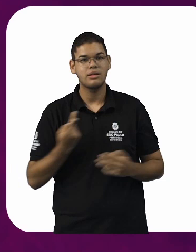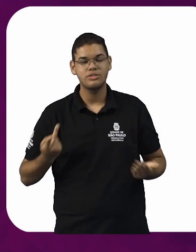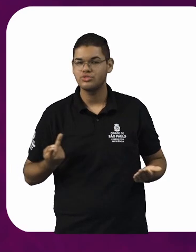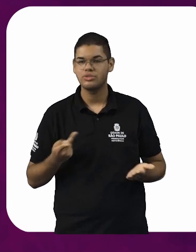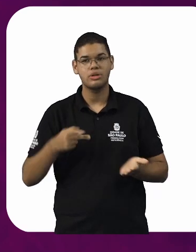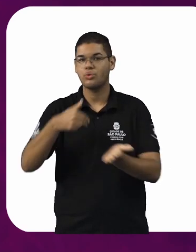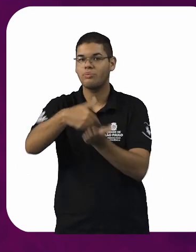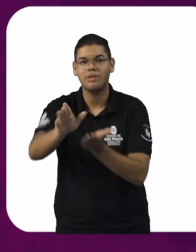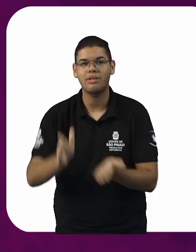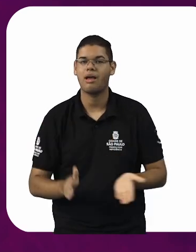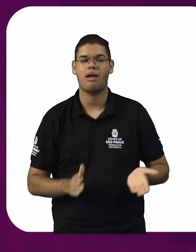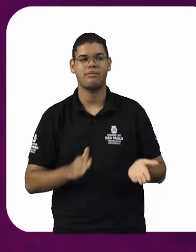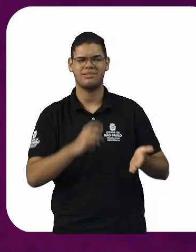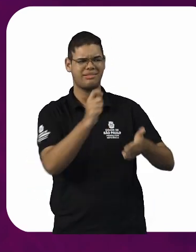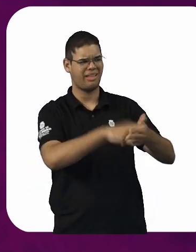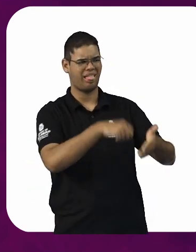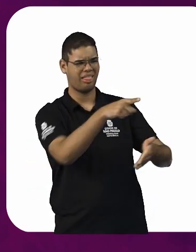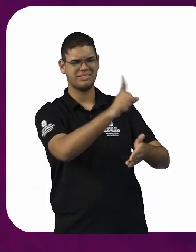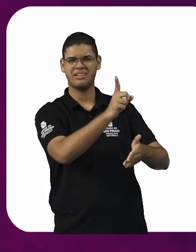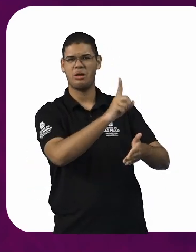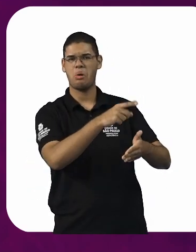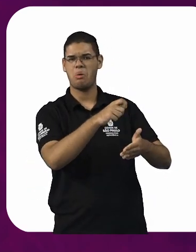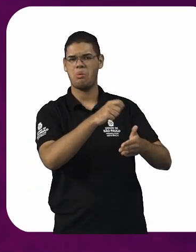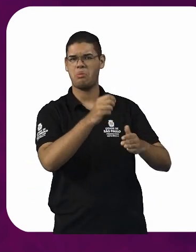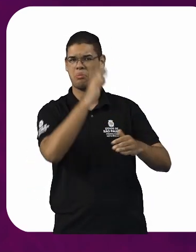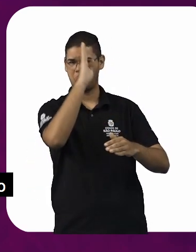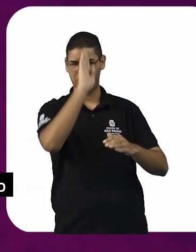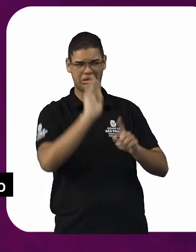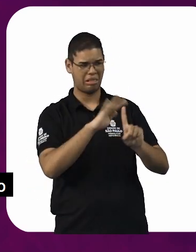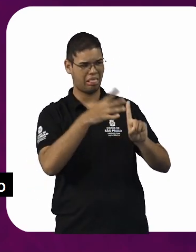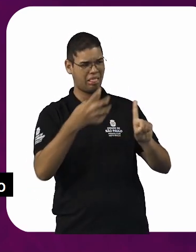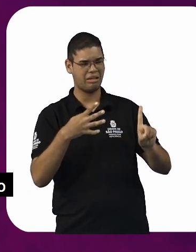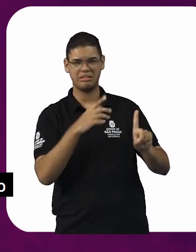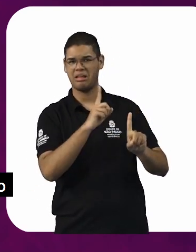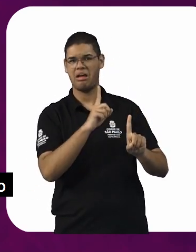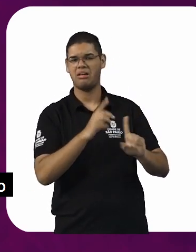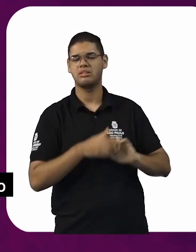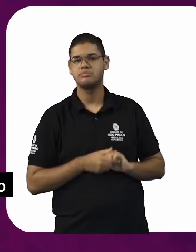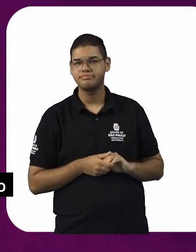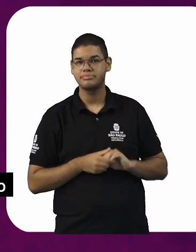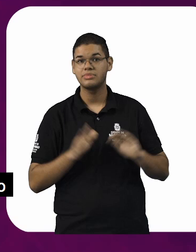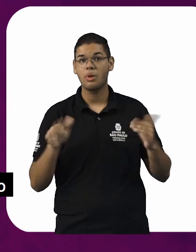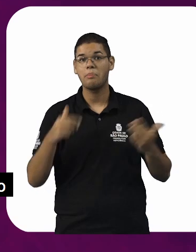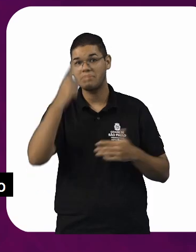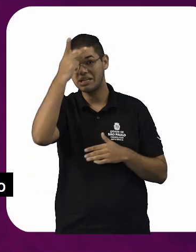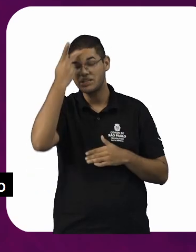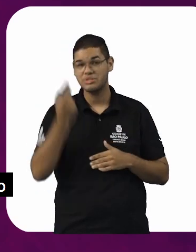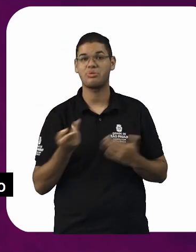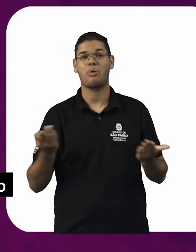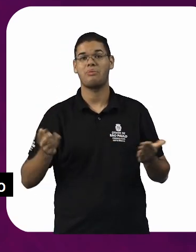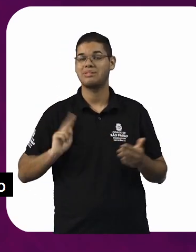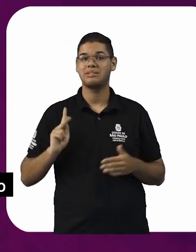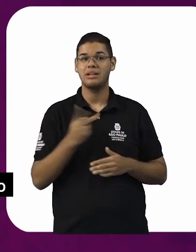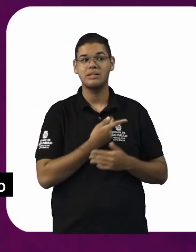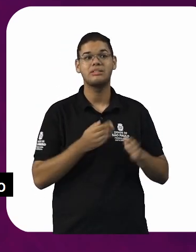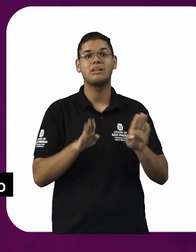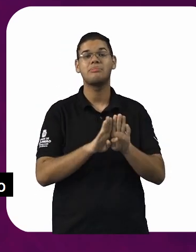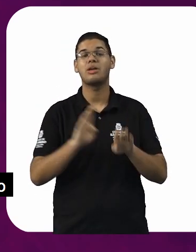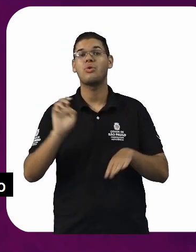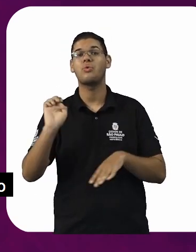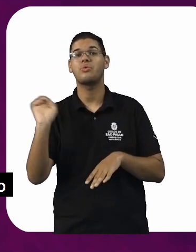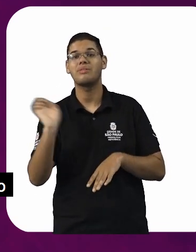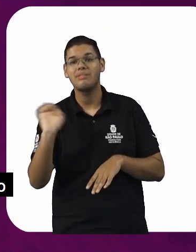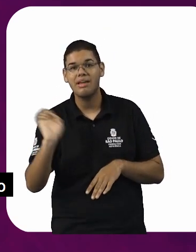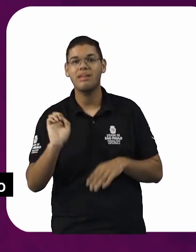trabalho que falta mão de obra. No mercado de trabalho, a discriminação, pessoas trans, mas o gay dito afeminado, a